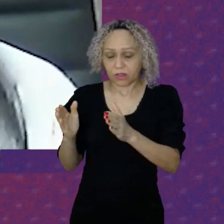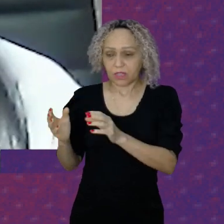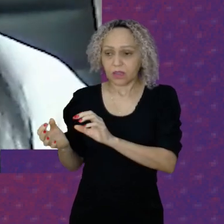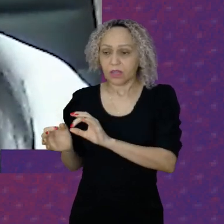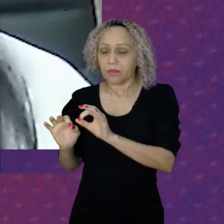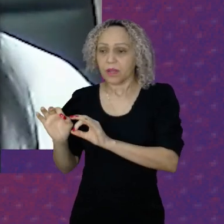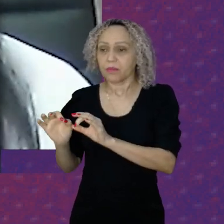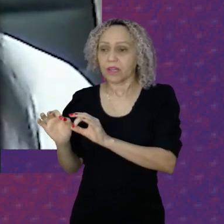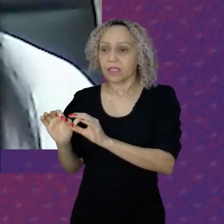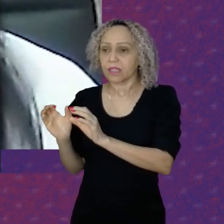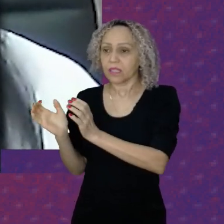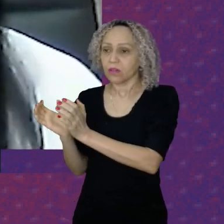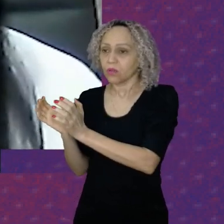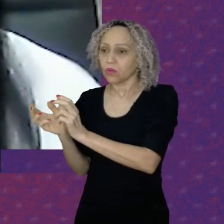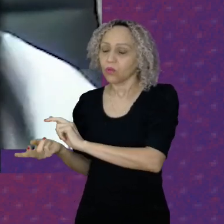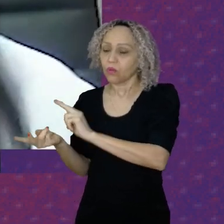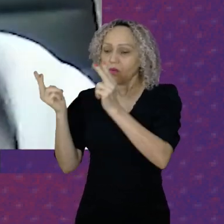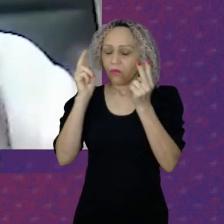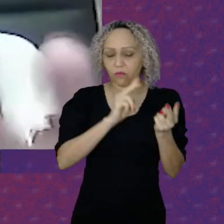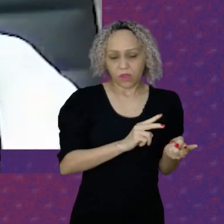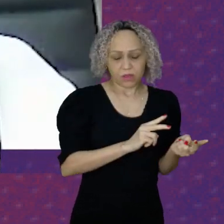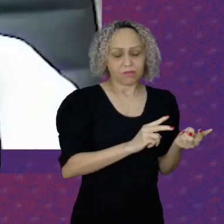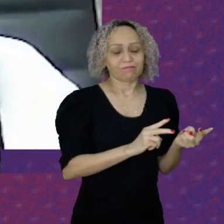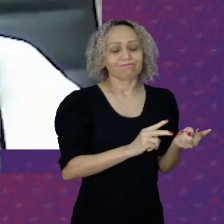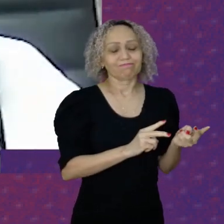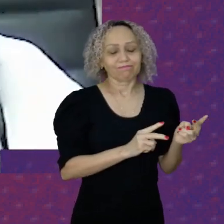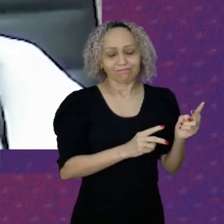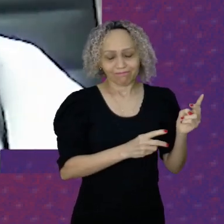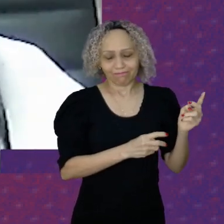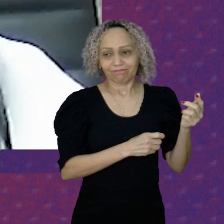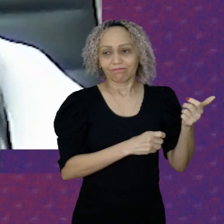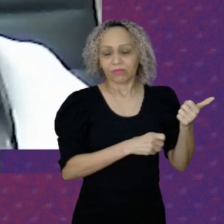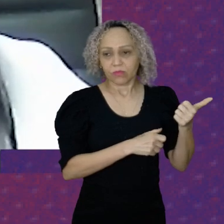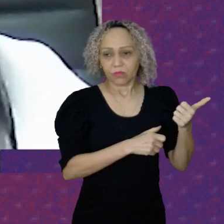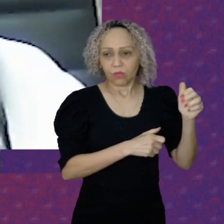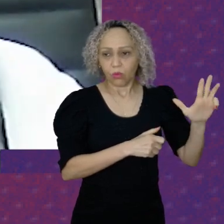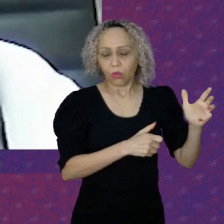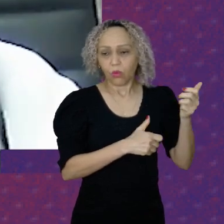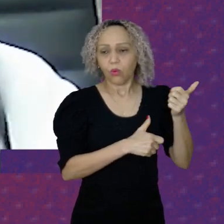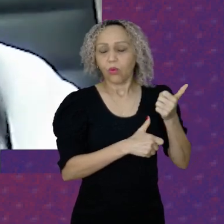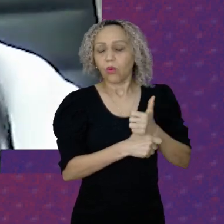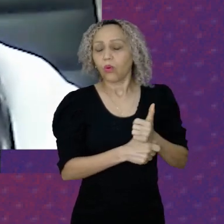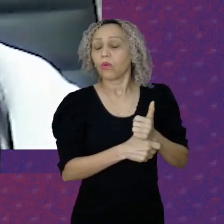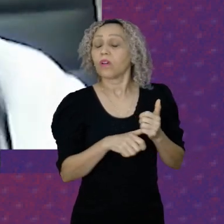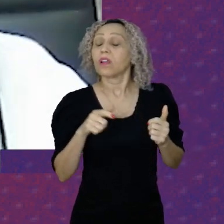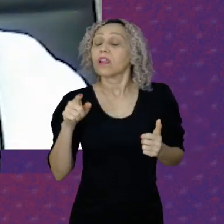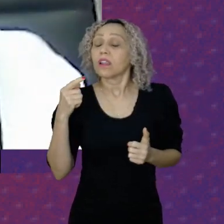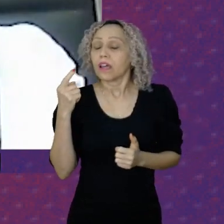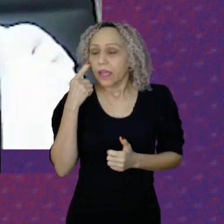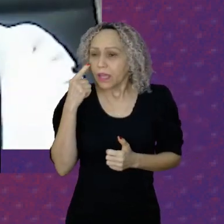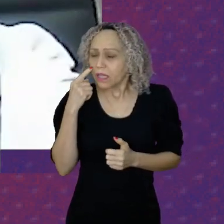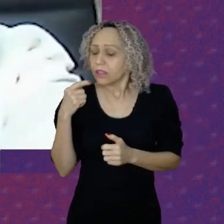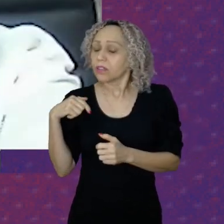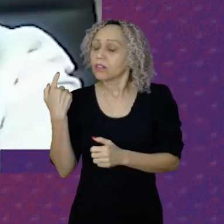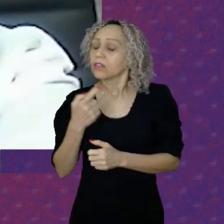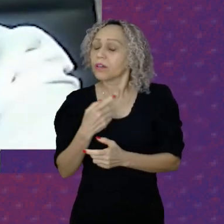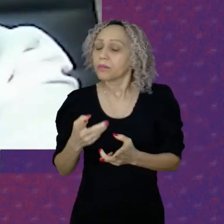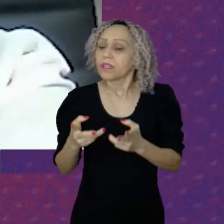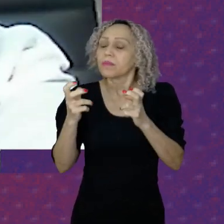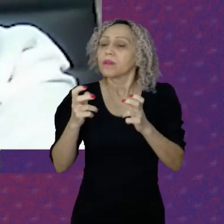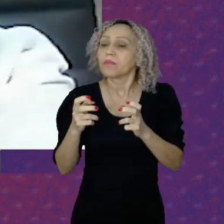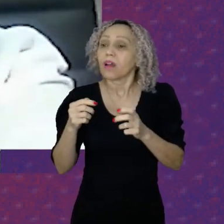fiquei apavorada com o que presenciei. Mas isso eu vou deixar mais para o final para vocês. Mas só para vocês entenderem. As políticas públicas